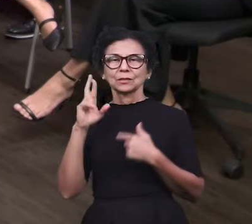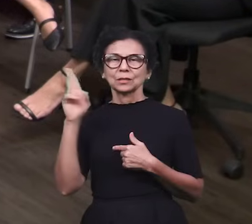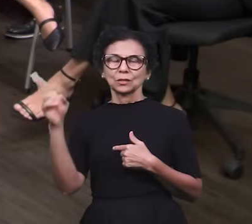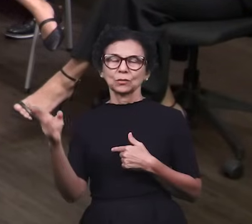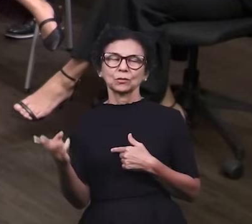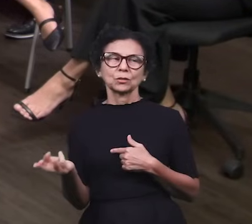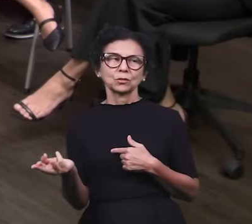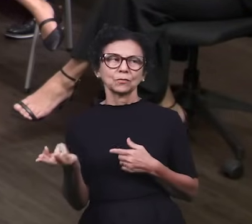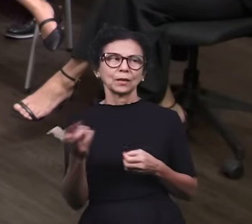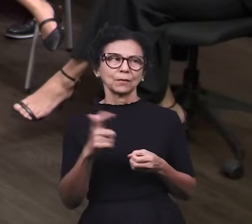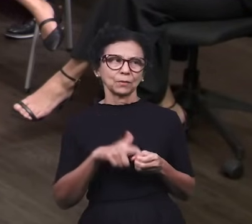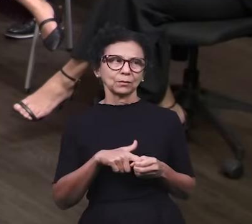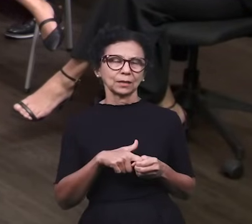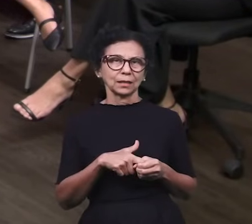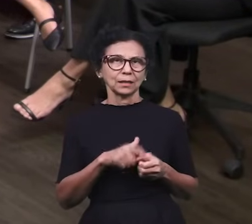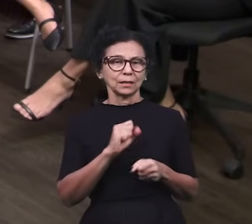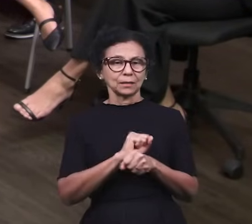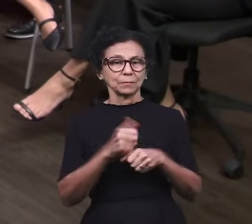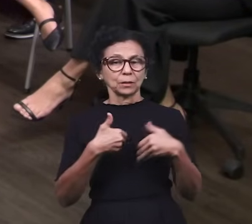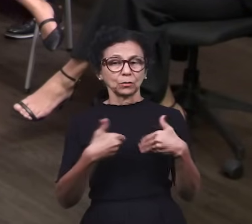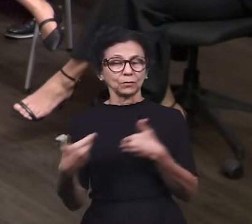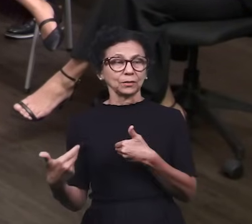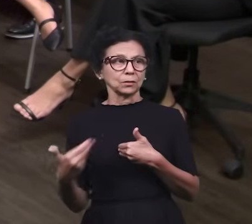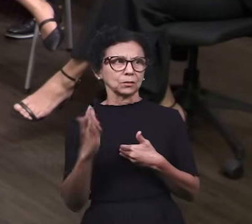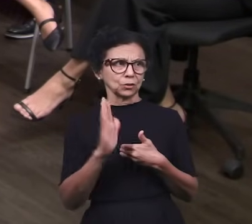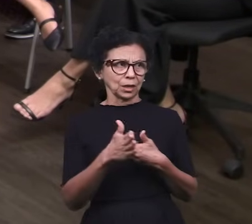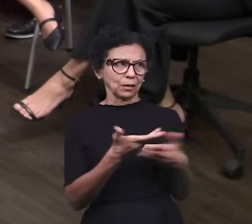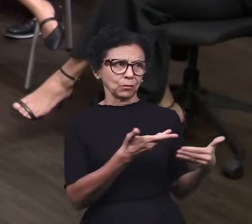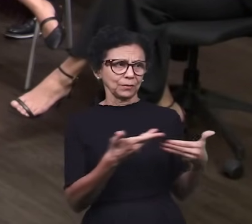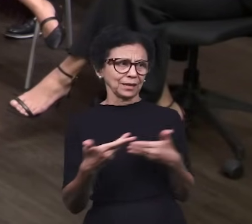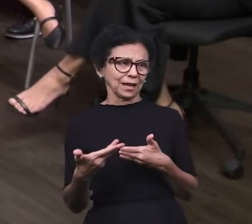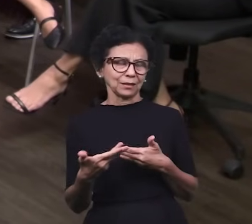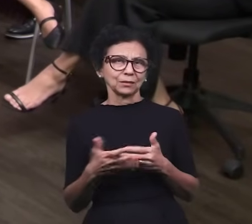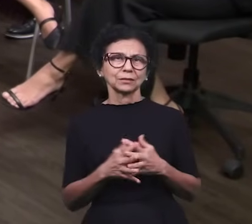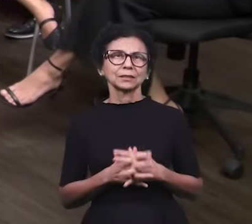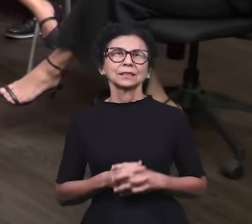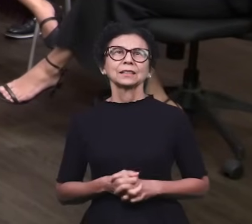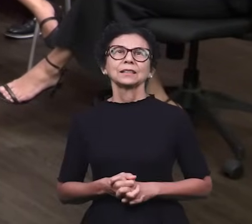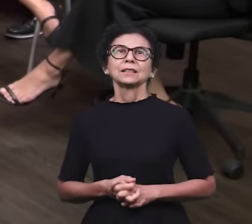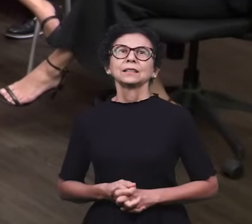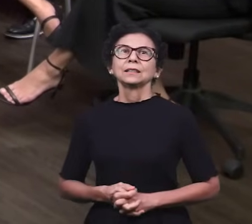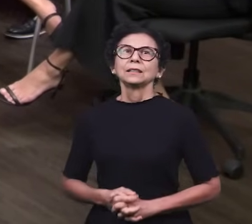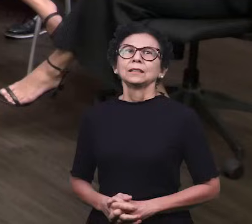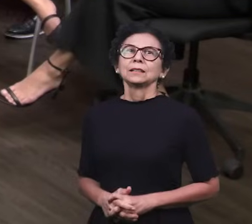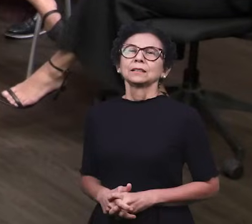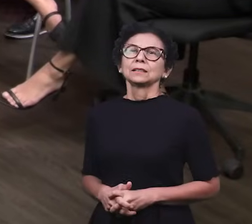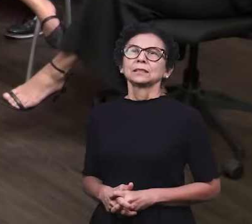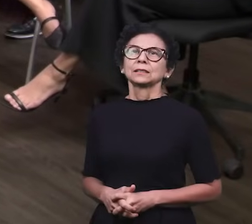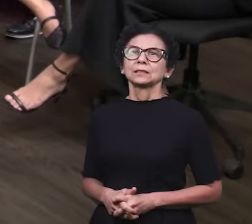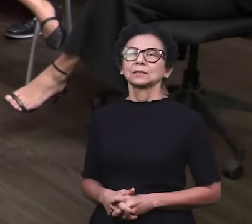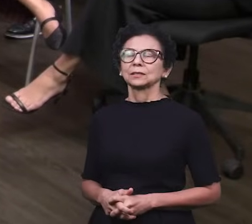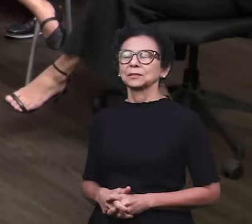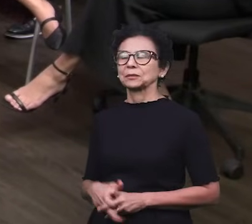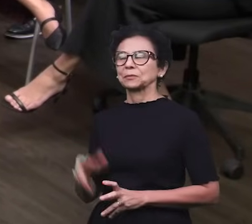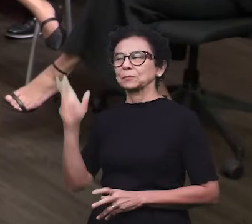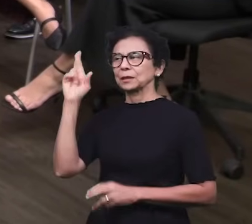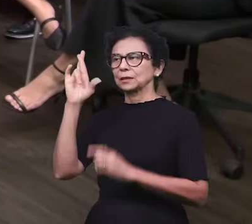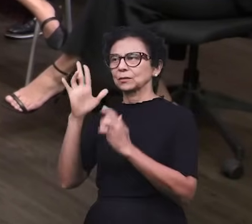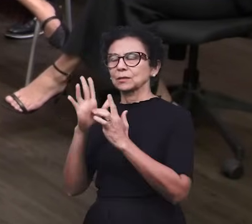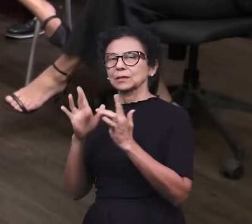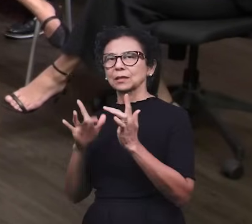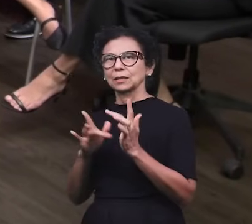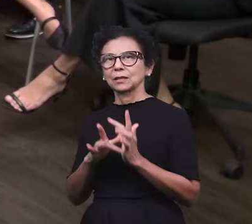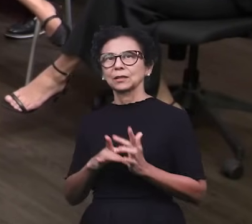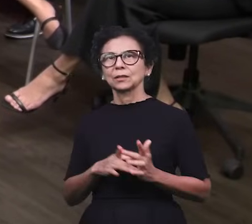outras oportunidades como essa. Certamente. Inclusive, espero o convite. Pronto. Não, já está convidado. Já está convidado. Minha colega Raíssa, paz